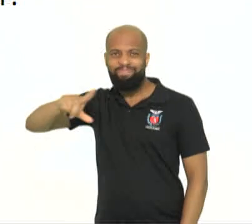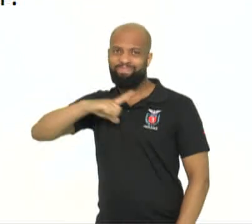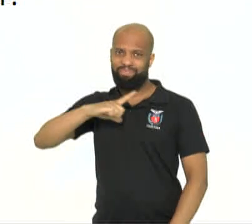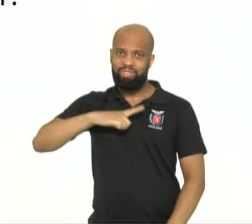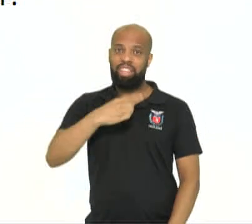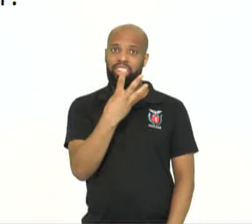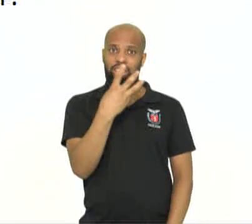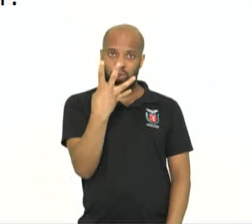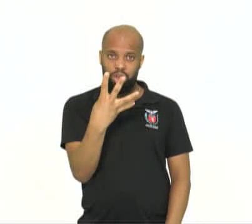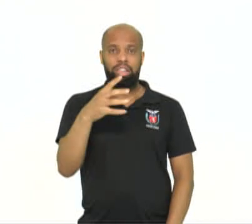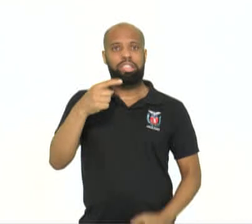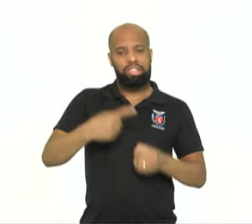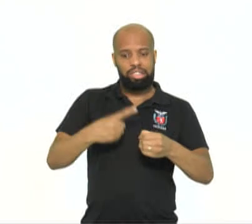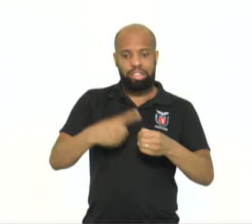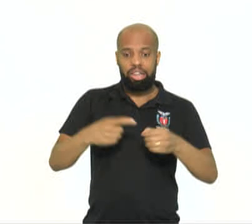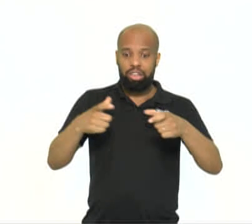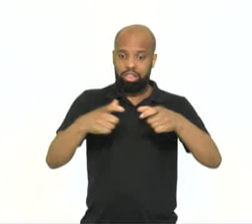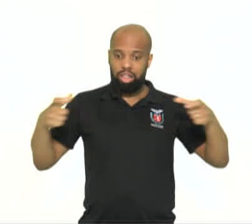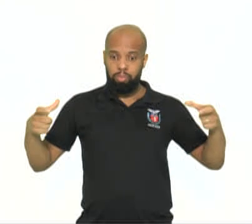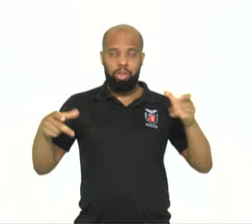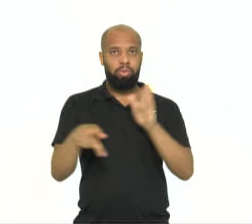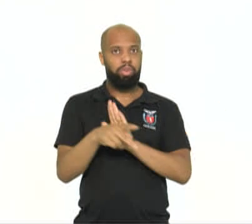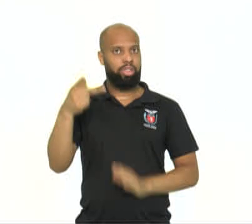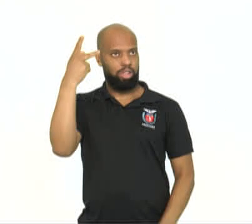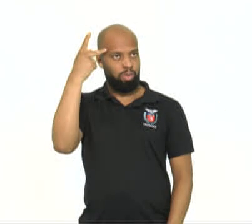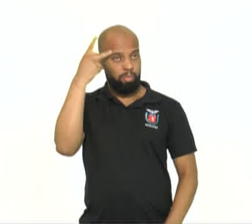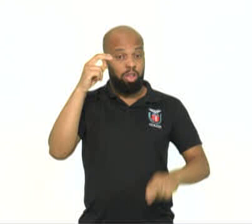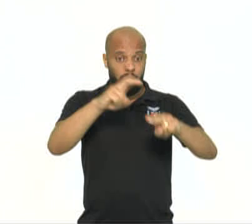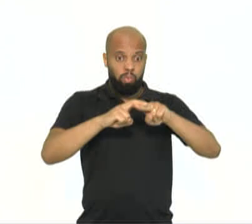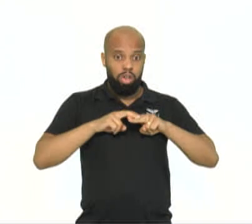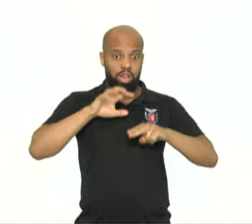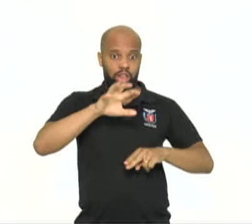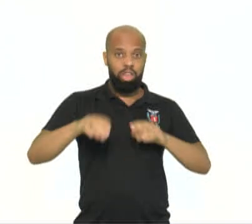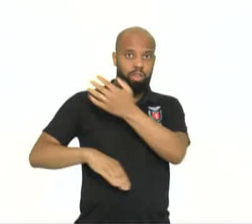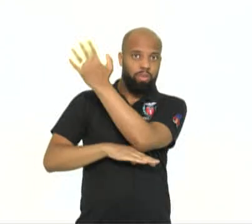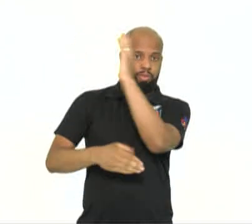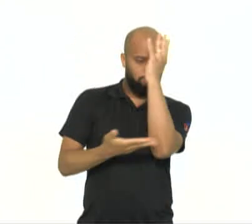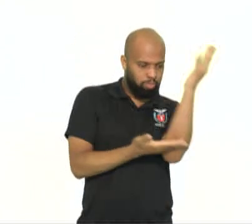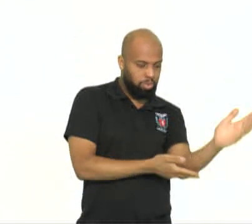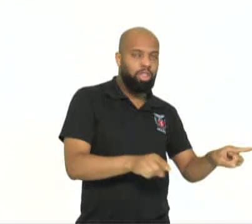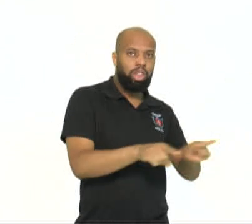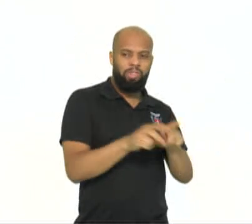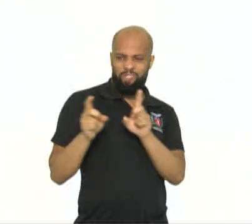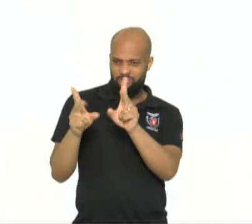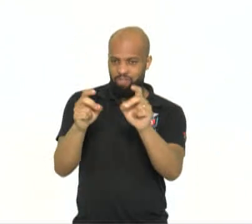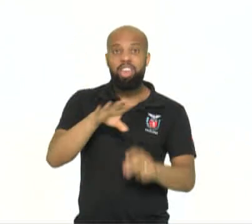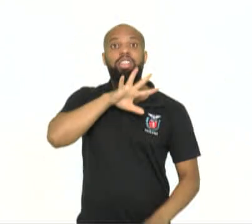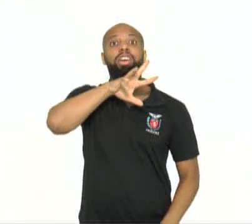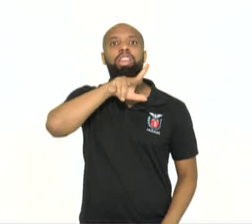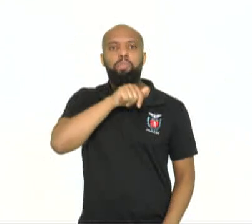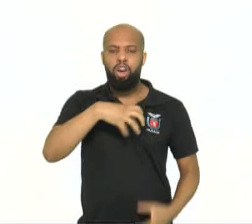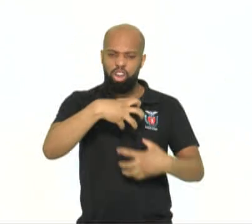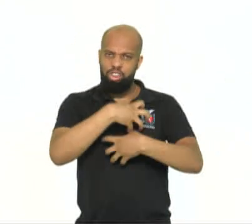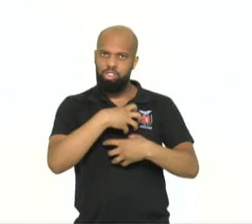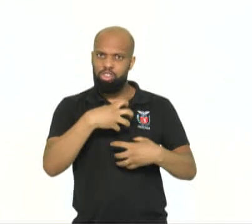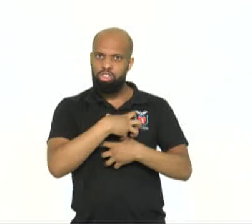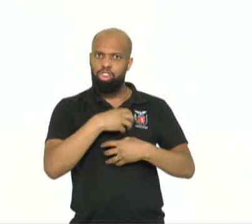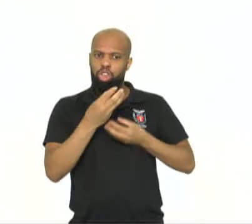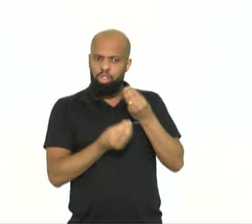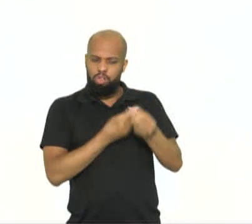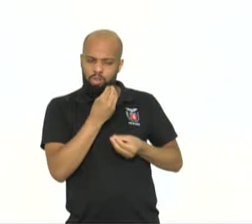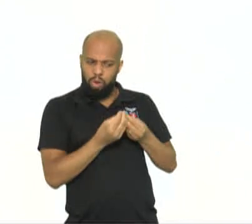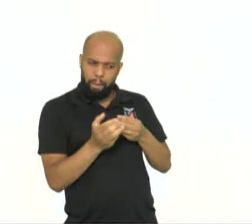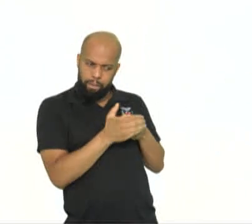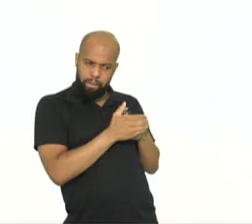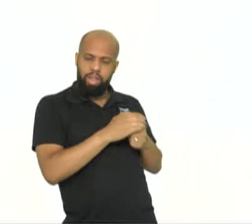34 cidades do tamanho de São Paulo. Por causa do desmatamento, do tráfico de animais selvagens e etc., sabemos que novos vírus